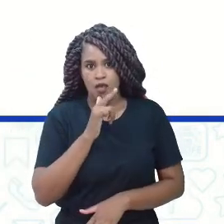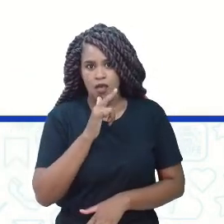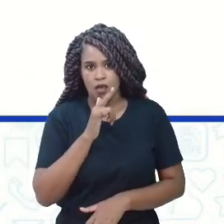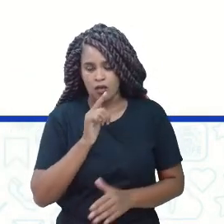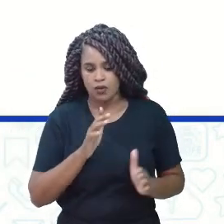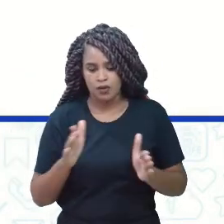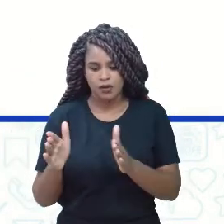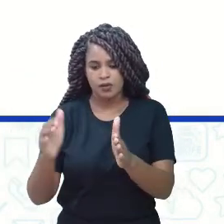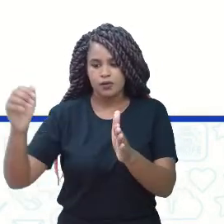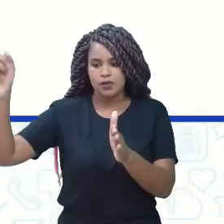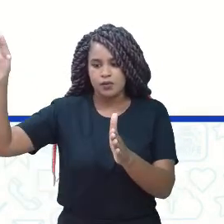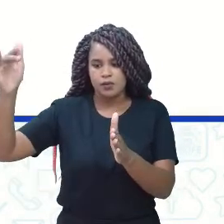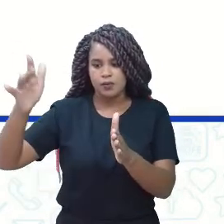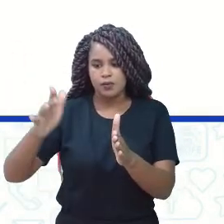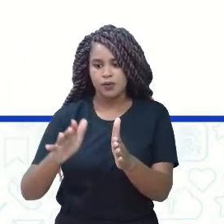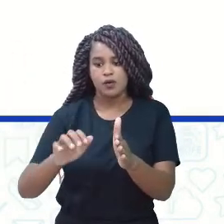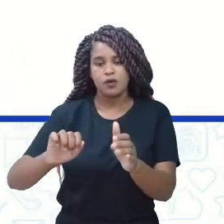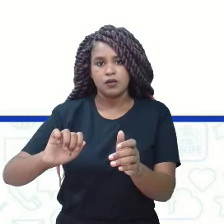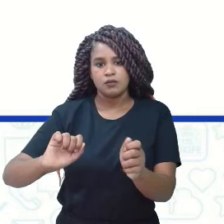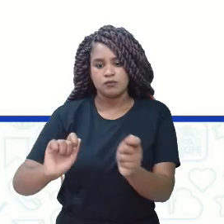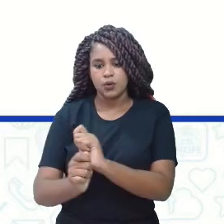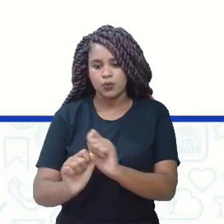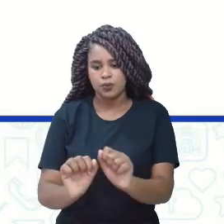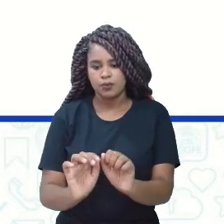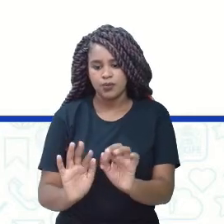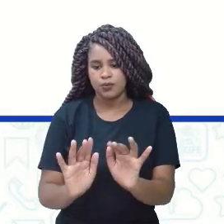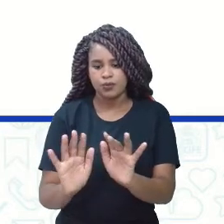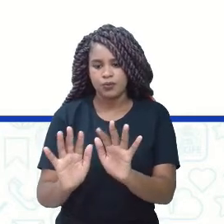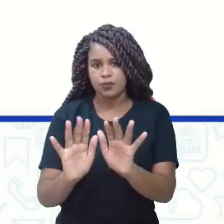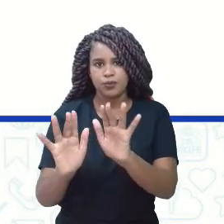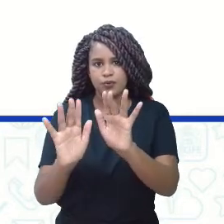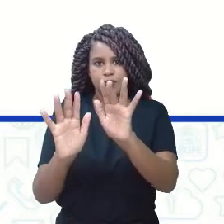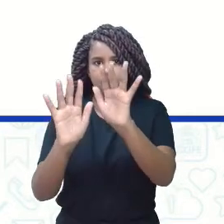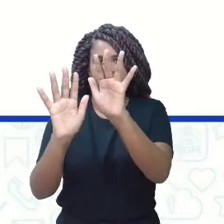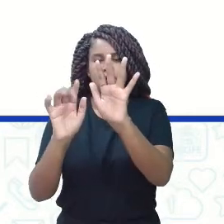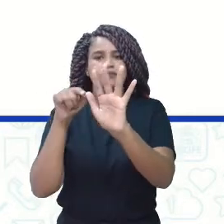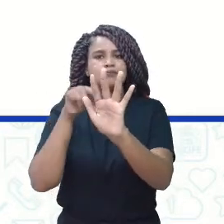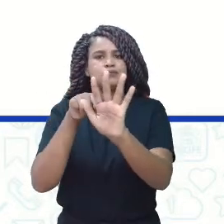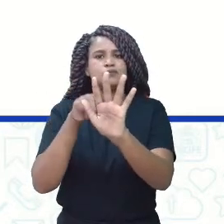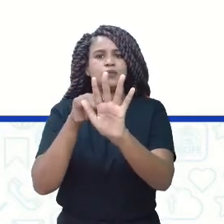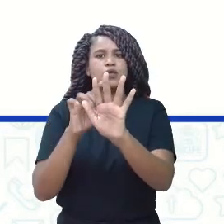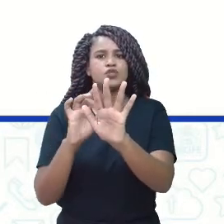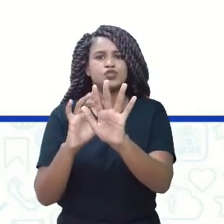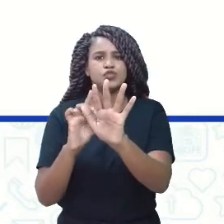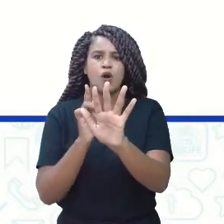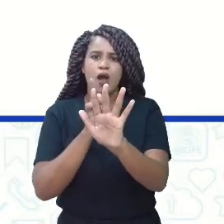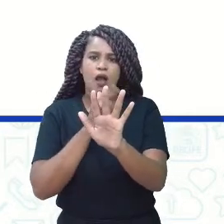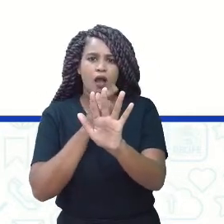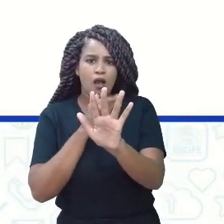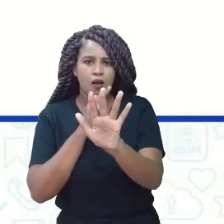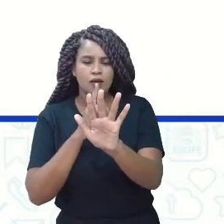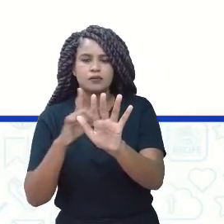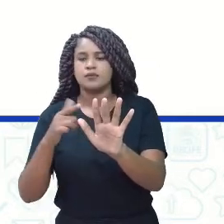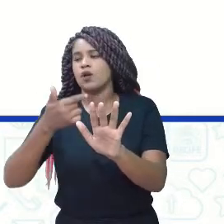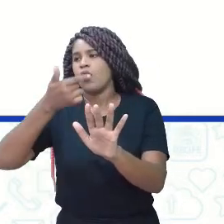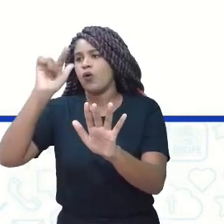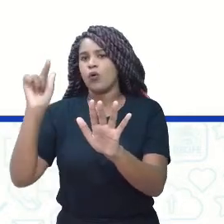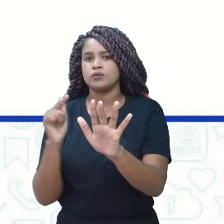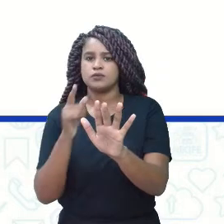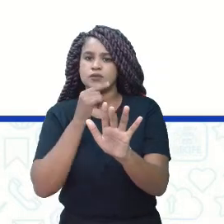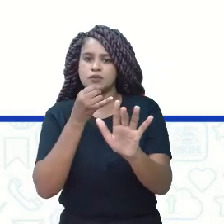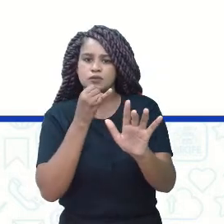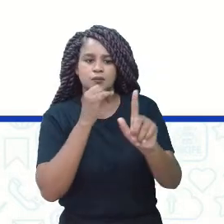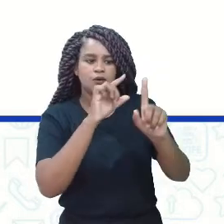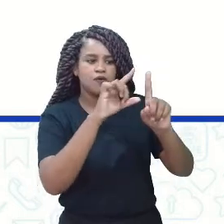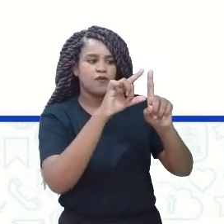ele faça o quê? Evapore. Mas só que essa evaporação não vem só da água, né? Também vem lá das folhas,